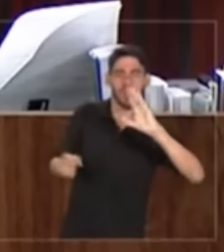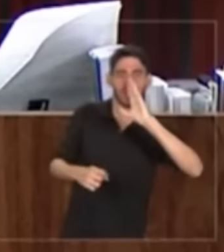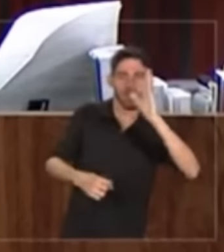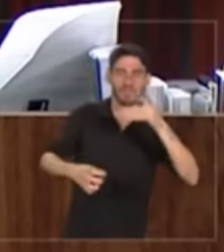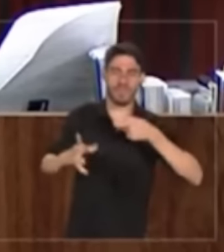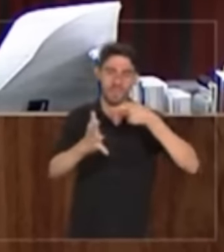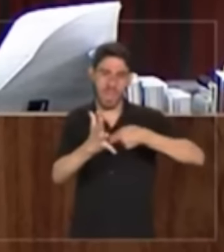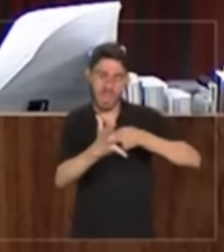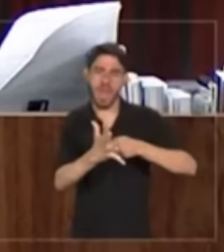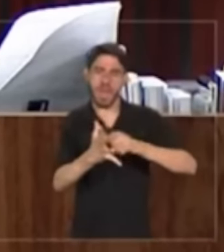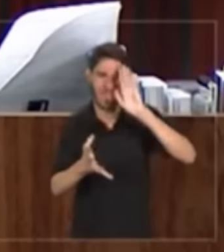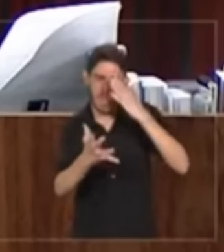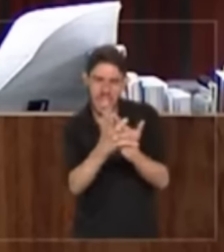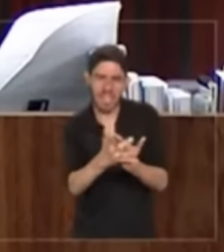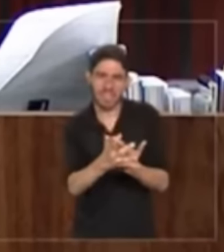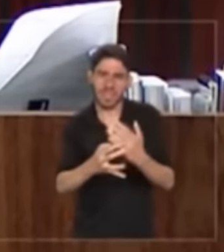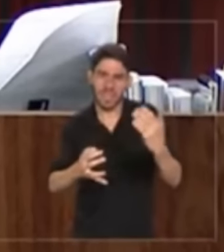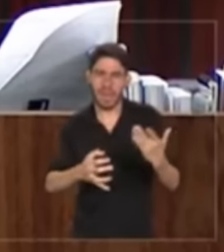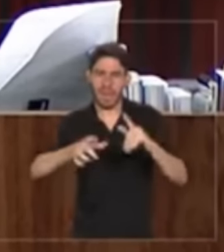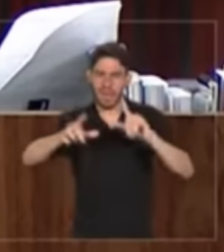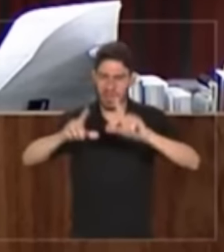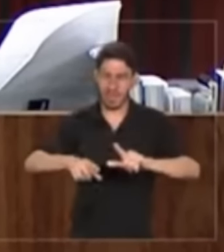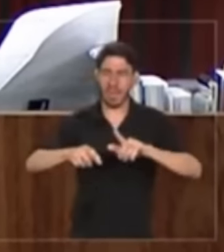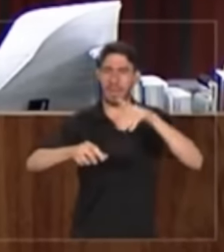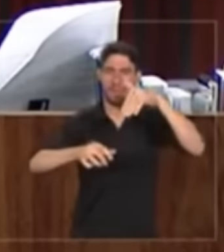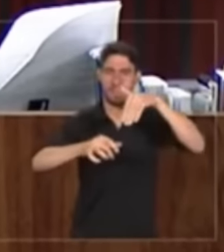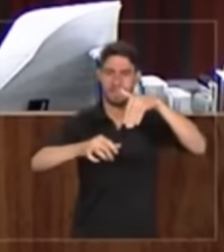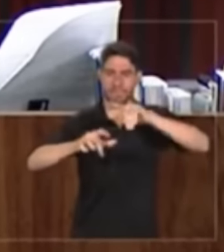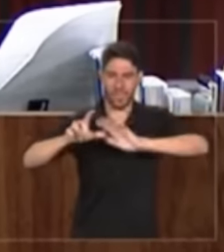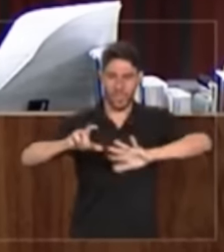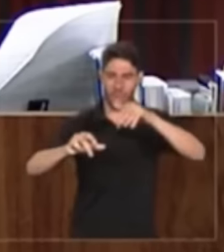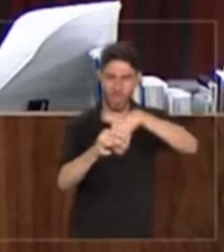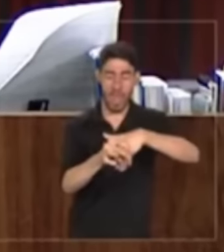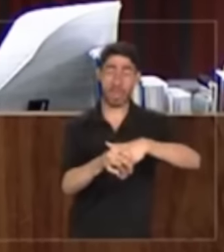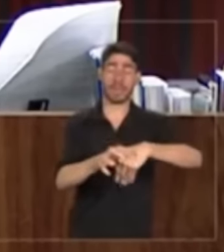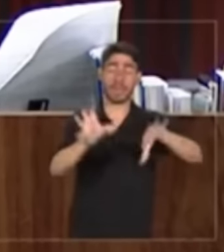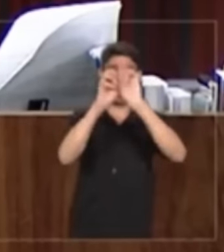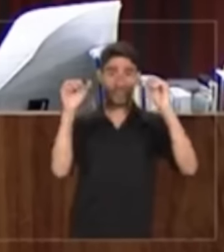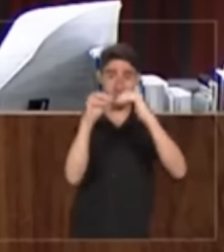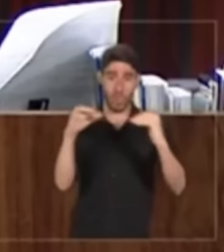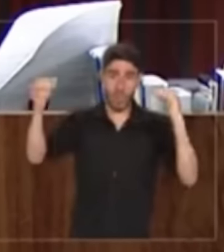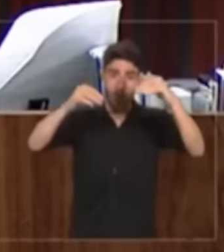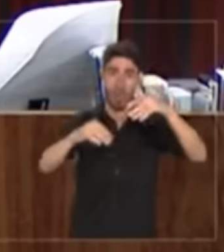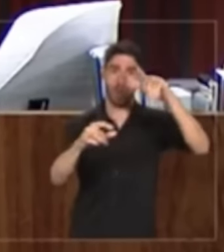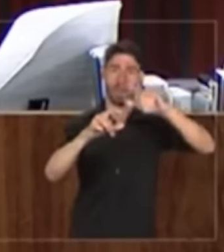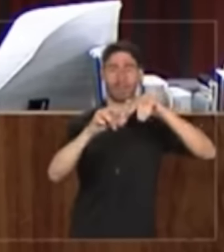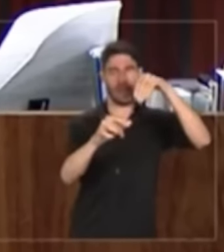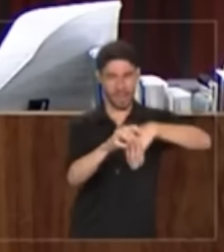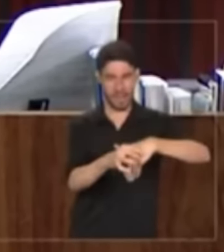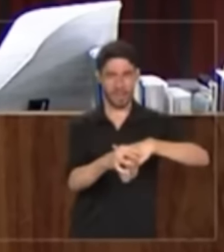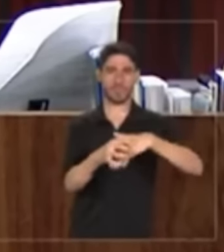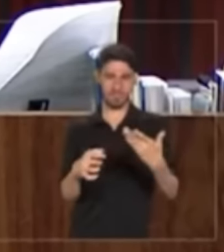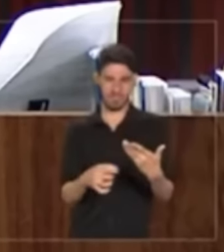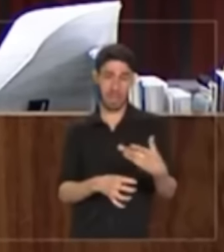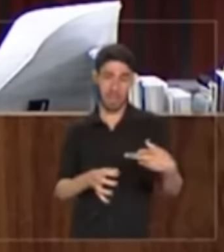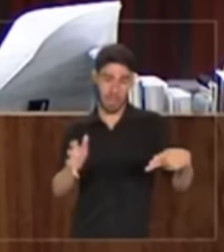de retirar credibilidade das eleições do Tribunal Superior Eleitoral das urnas eletrônicas